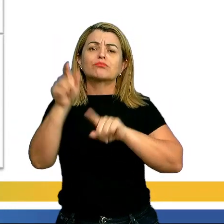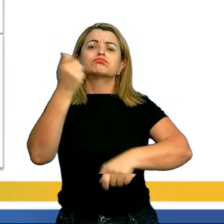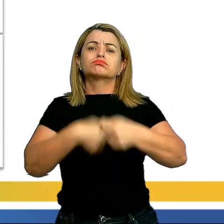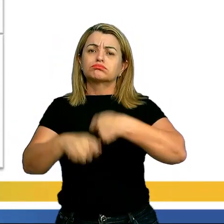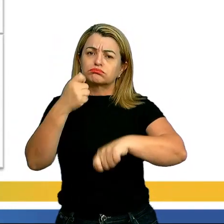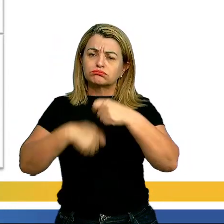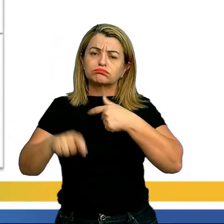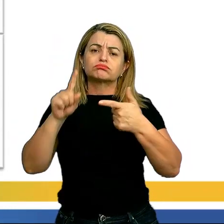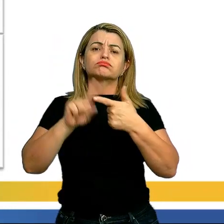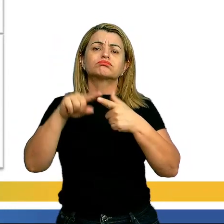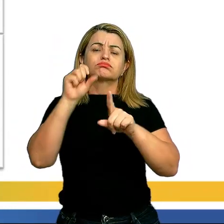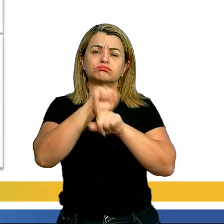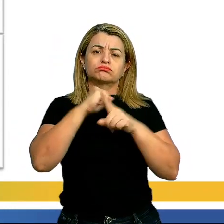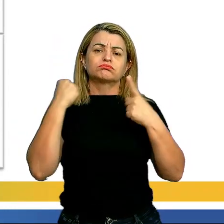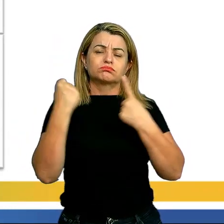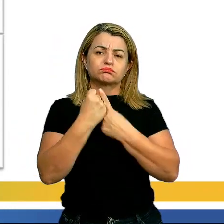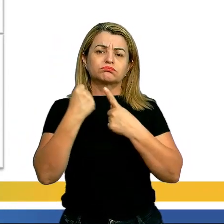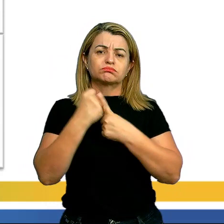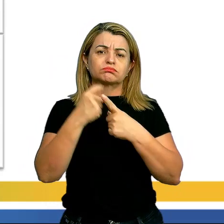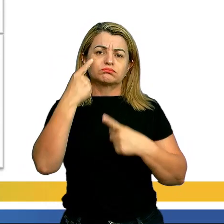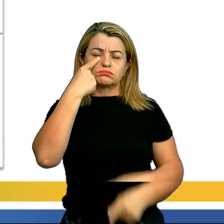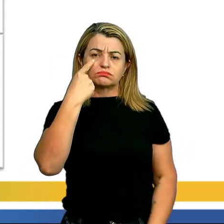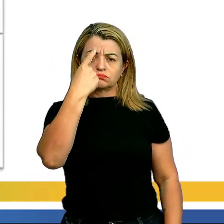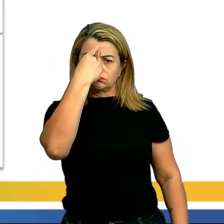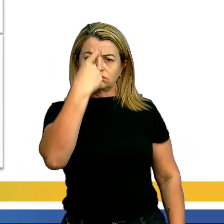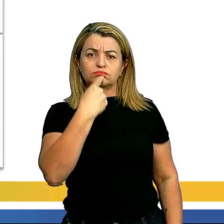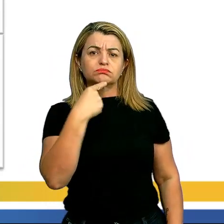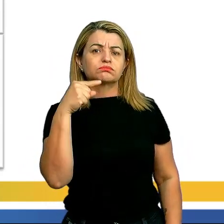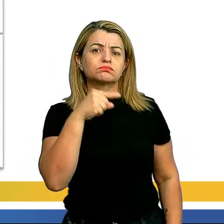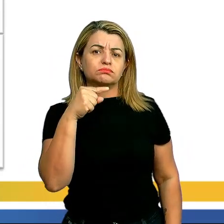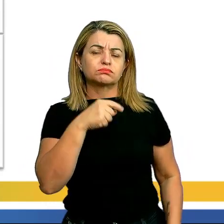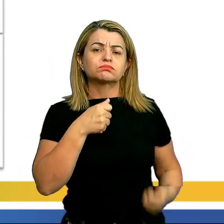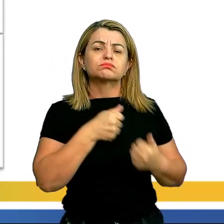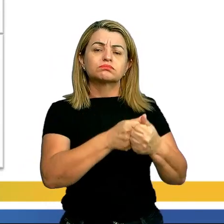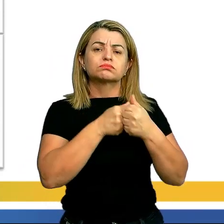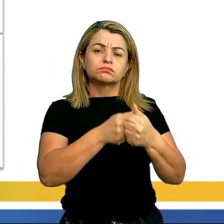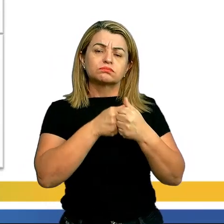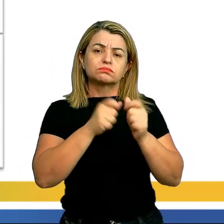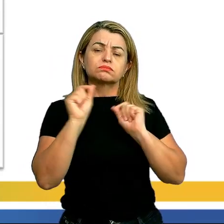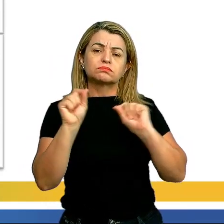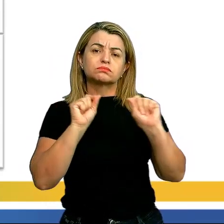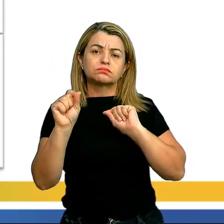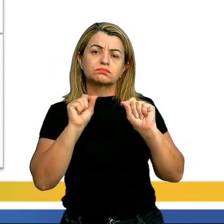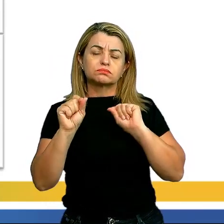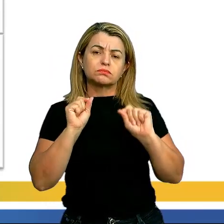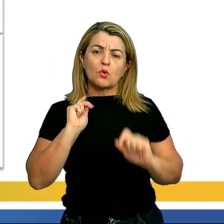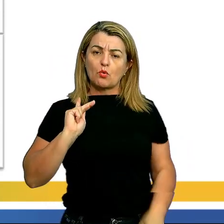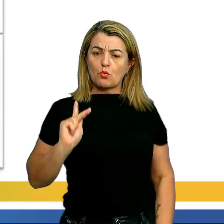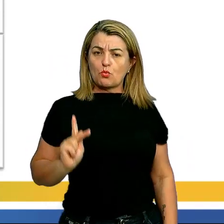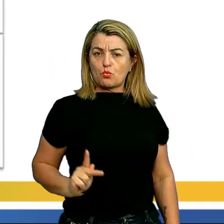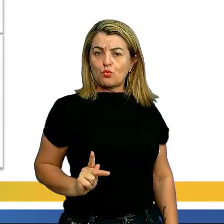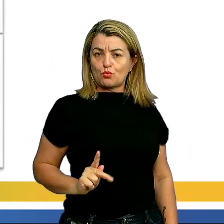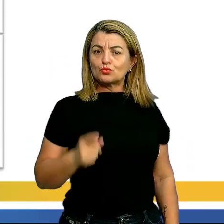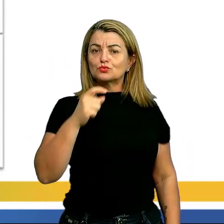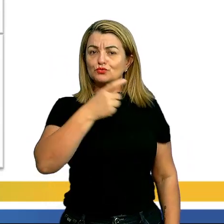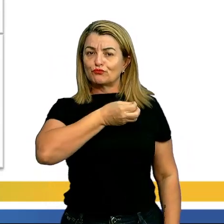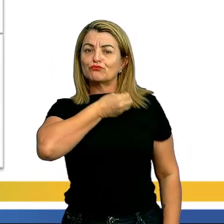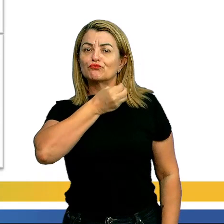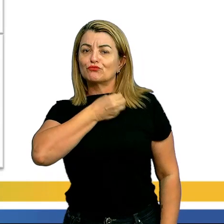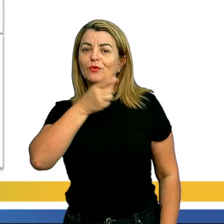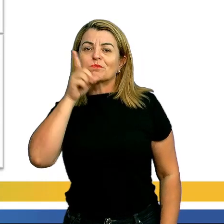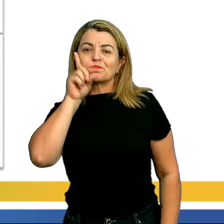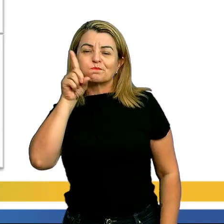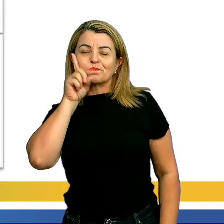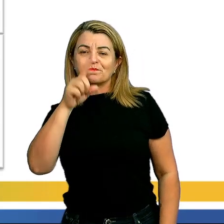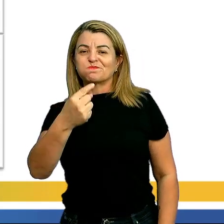mas também na sociedade. Nessas imagens você pode acompanhar, por exemplo, o estilo de vida americano ao fundo, o